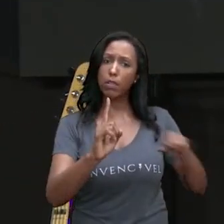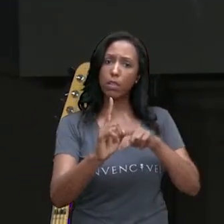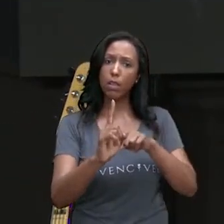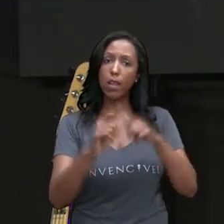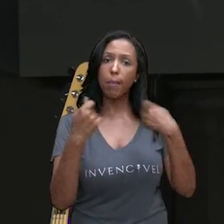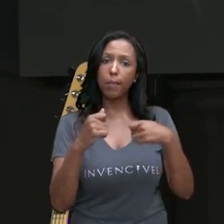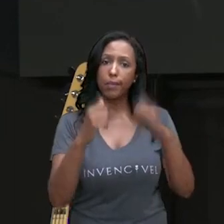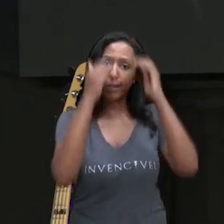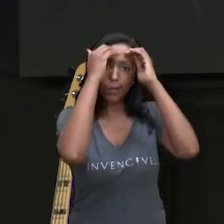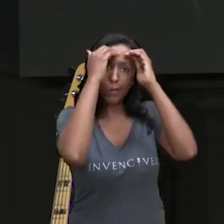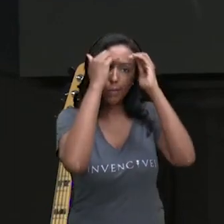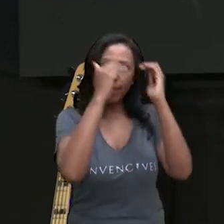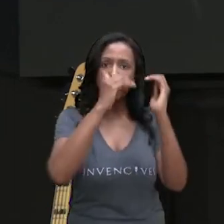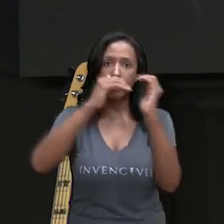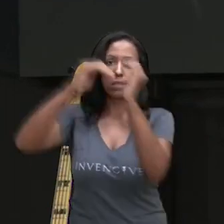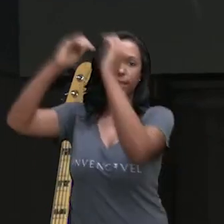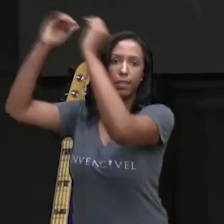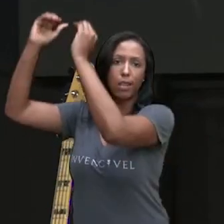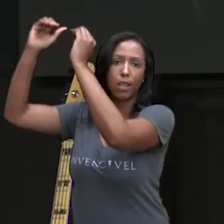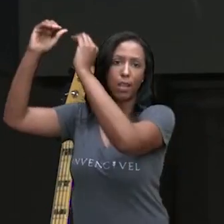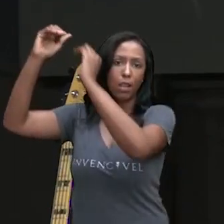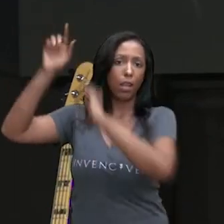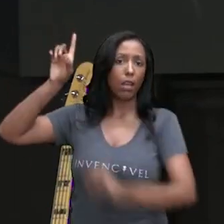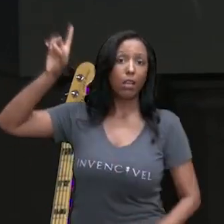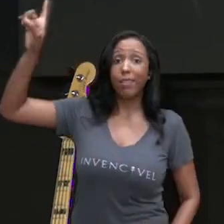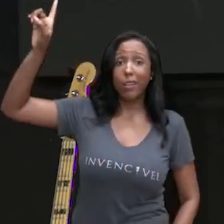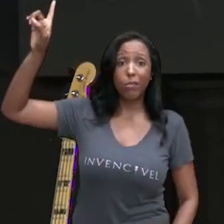Gente correndo aqui nas Américas a 200 km por hora,